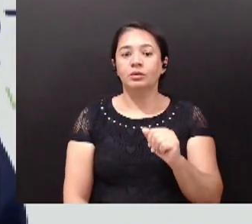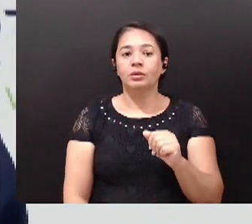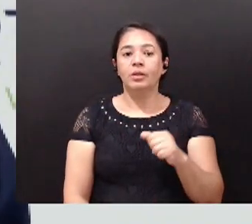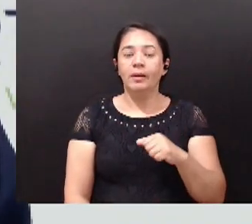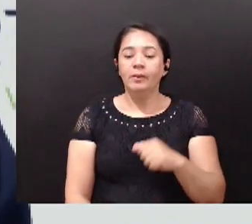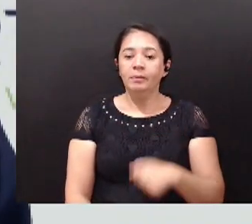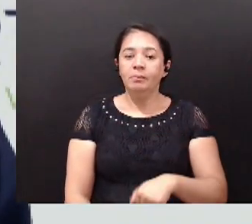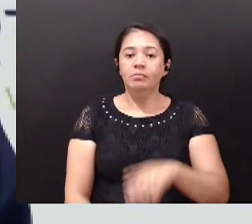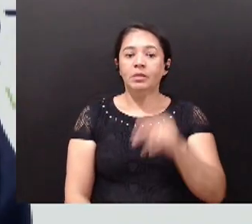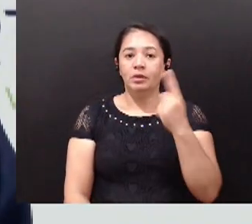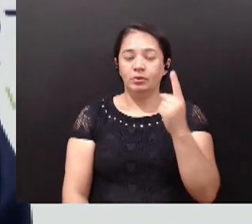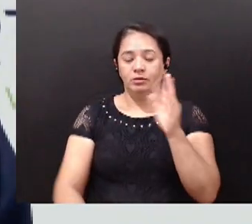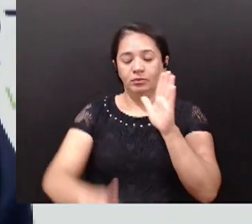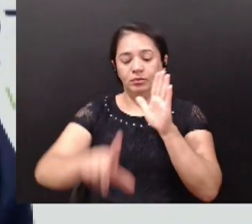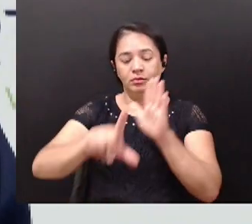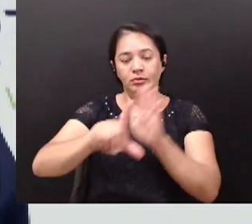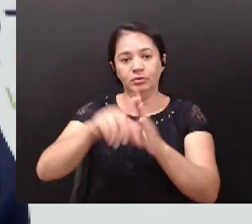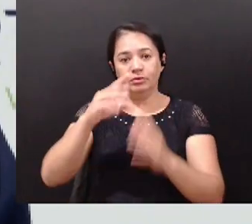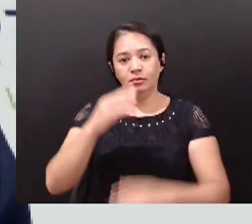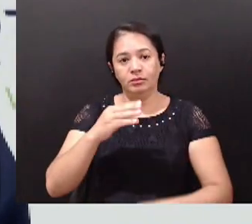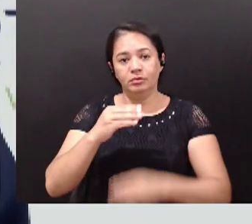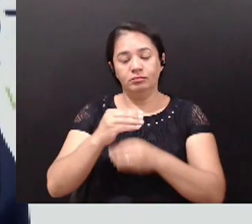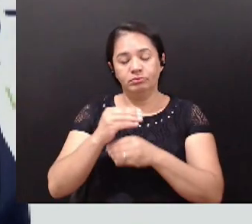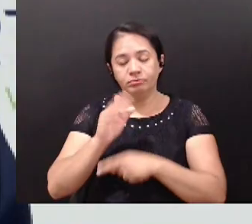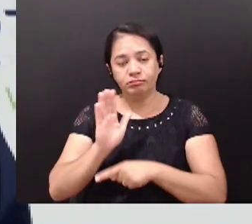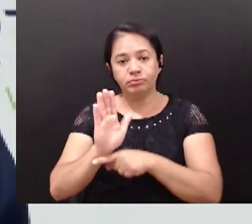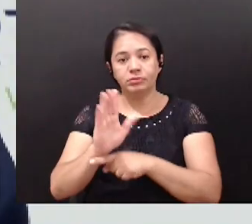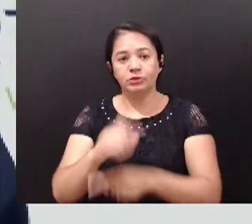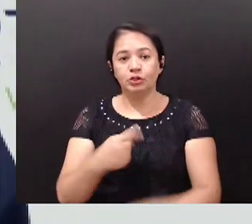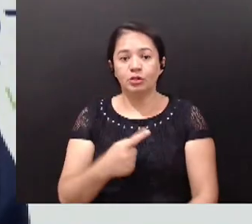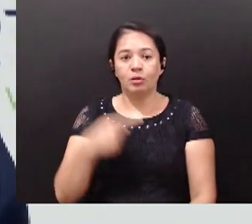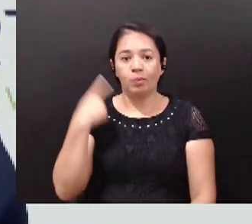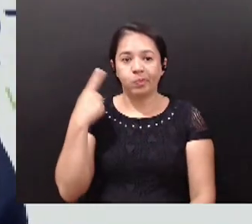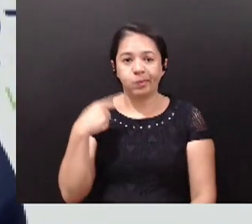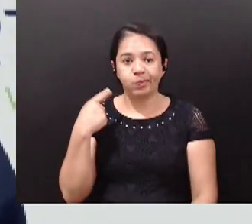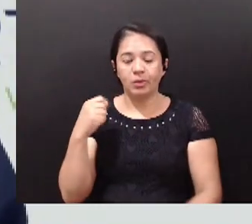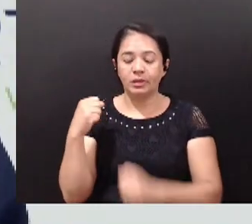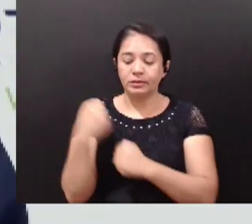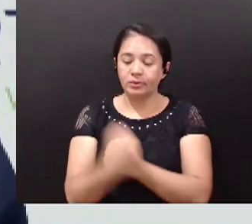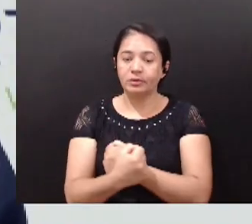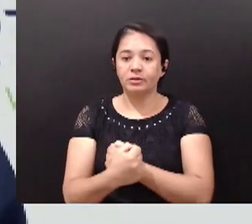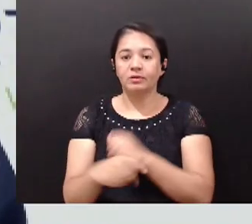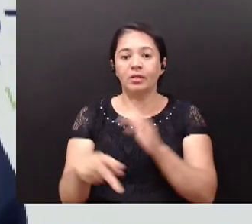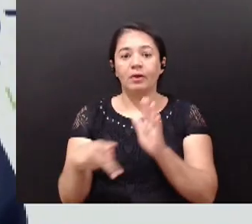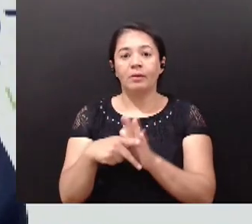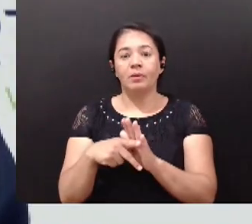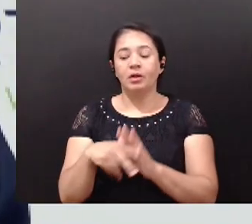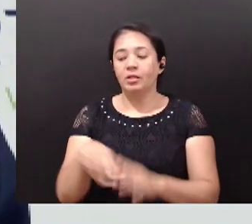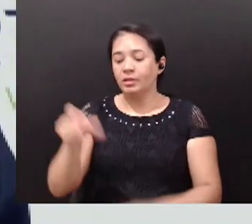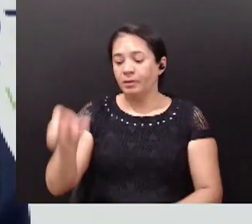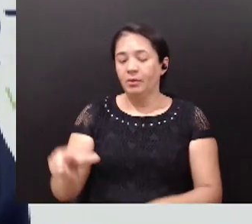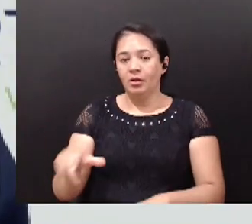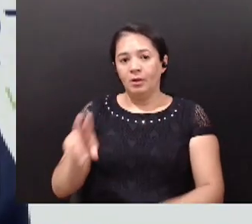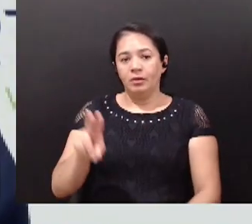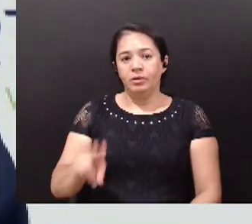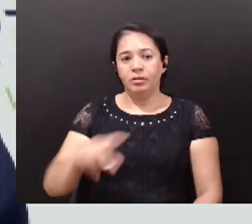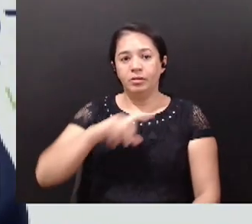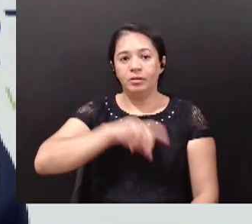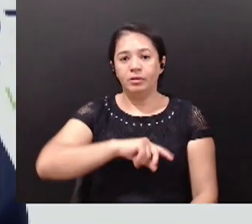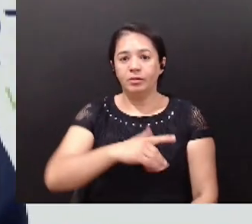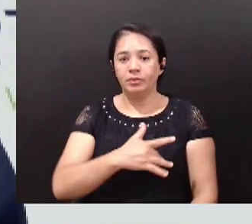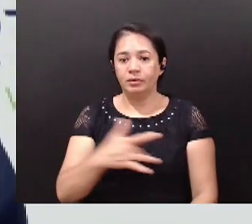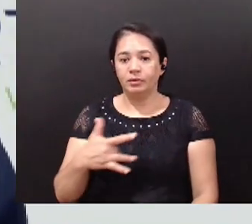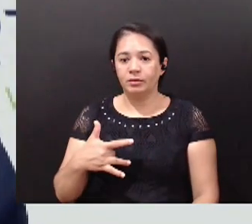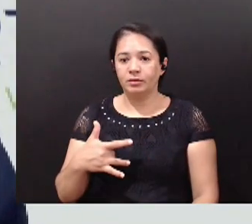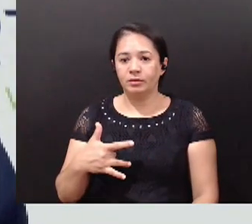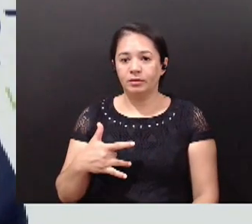auxilia nós, advogados, nessa defesa do usuário de plano de saúde. A prestação de serviço